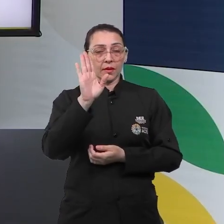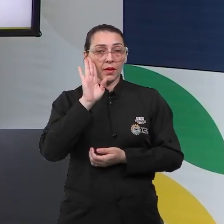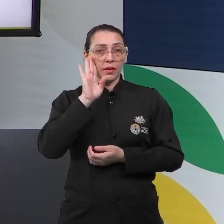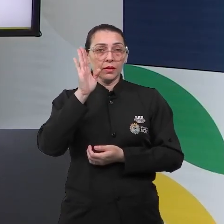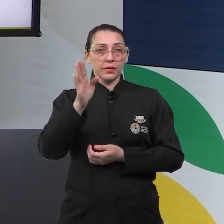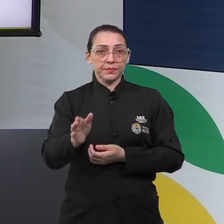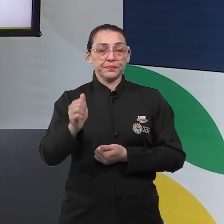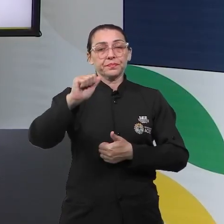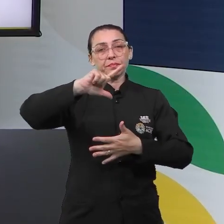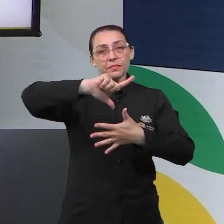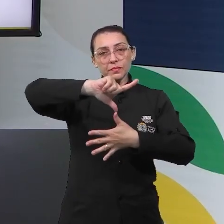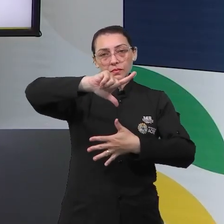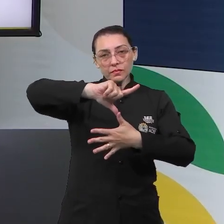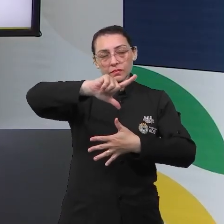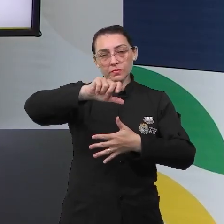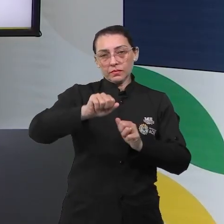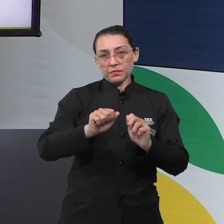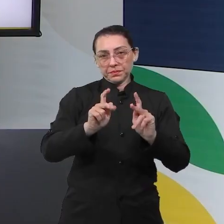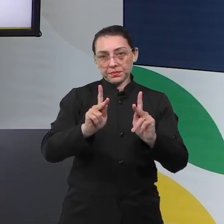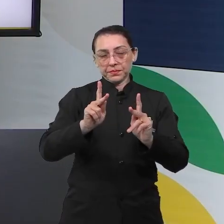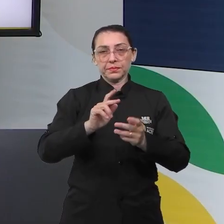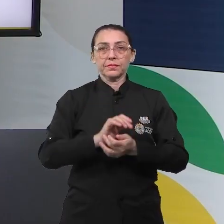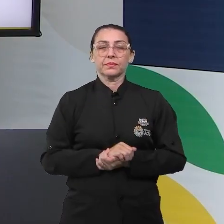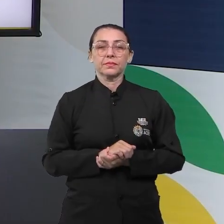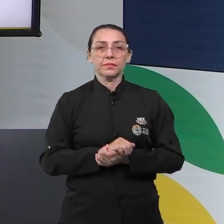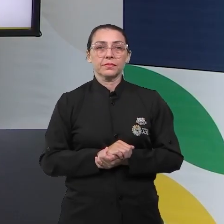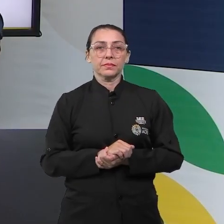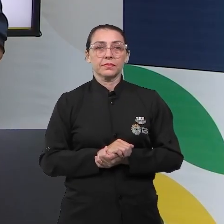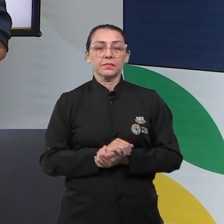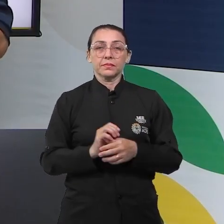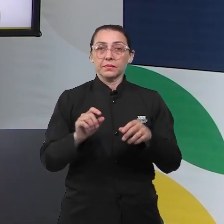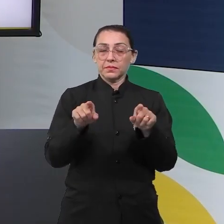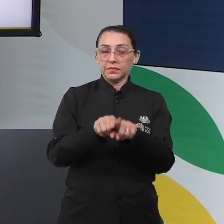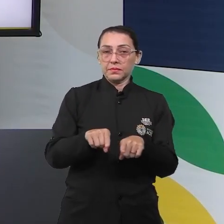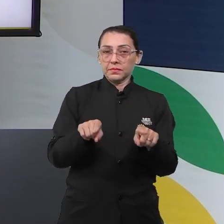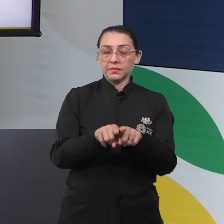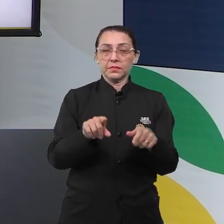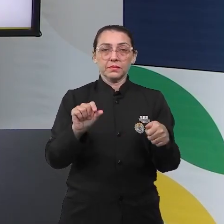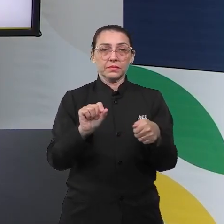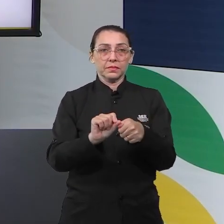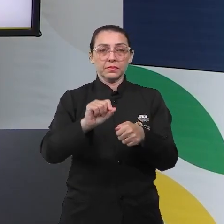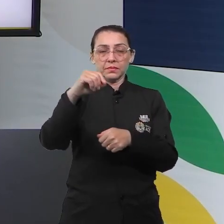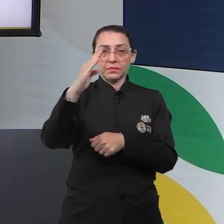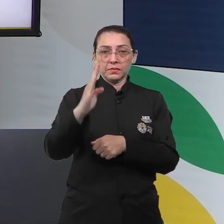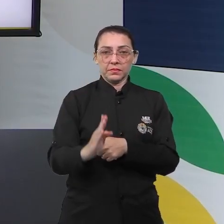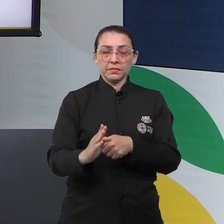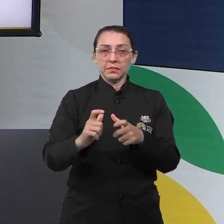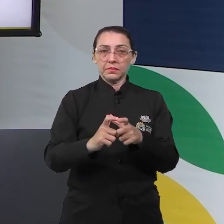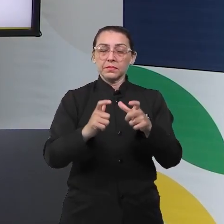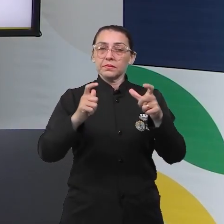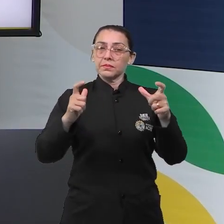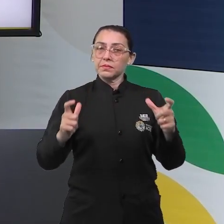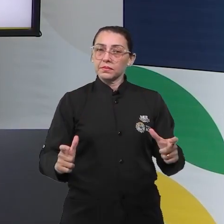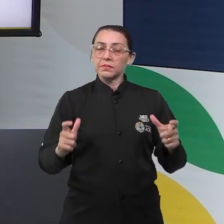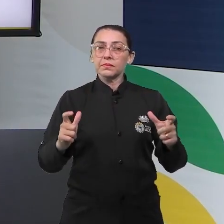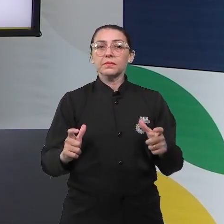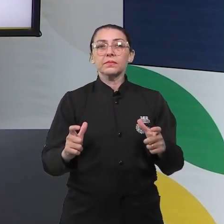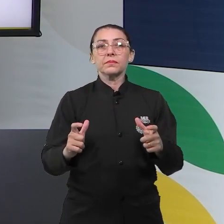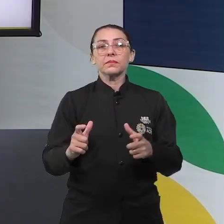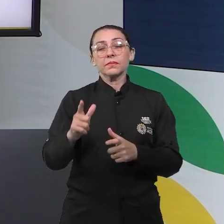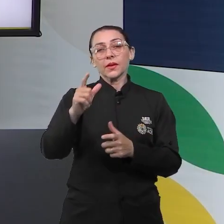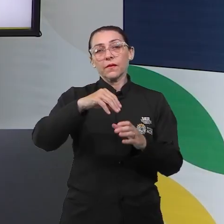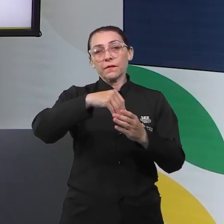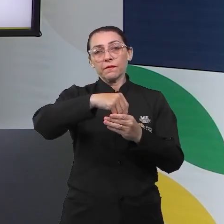principalmente a América Latina. Tudo bem aí, pessoal? Isso, inclusive, faz do Brasil a maior colônia alemã fora